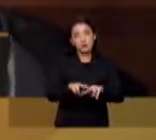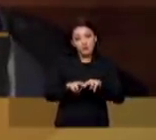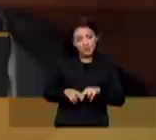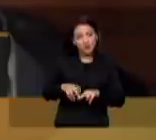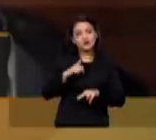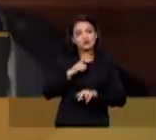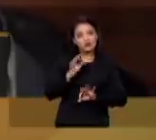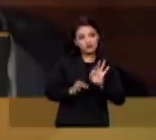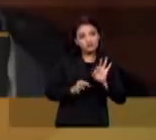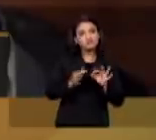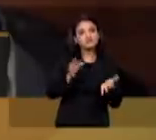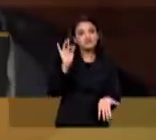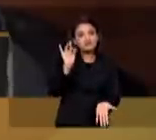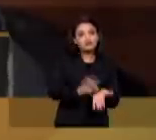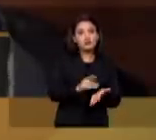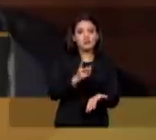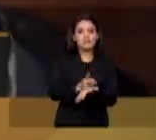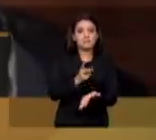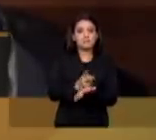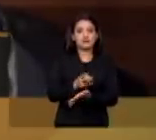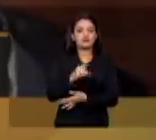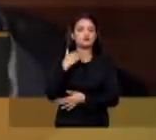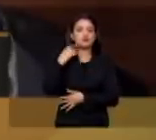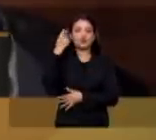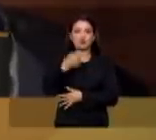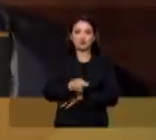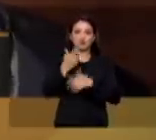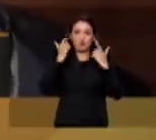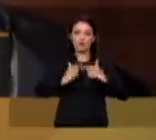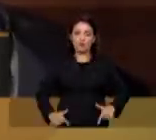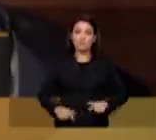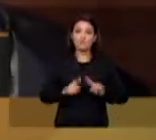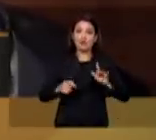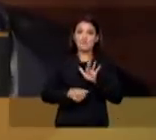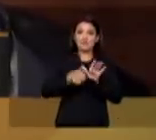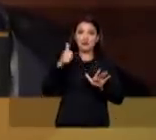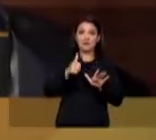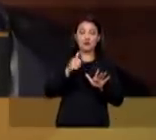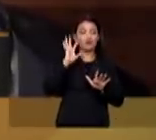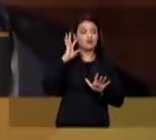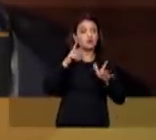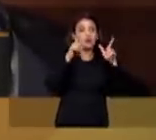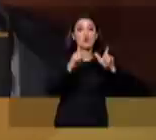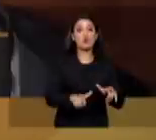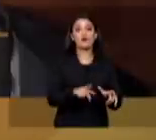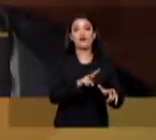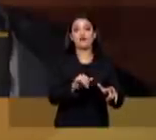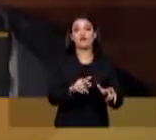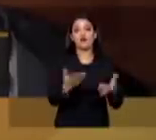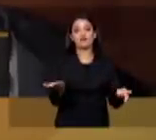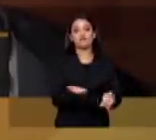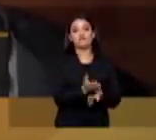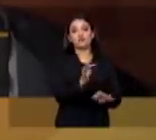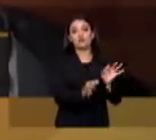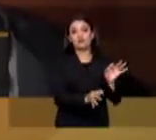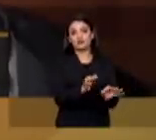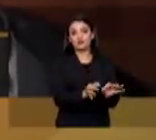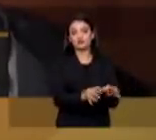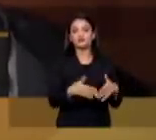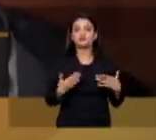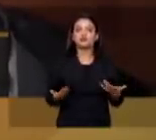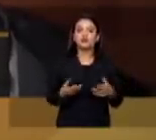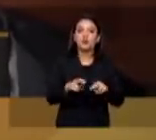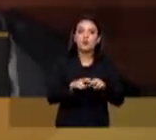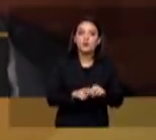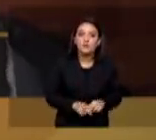ainda que exercida por magistrado imparcial. Entendo que, como efeito da definição